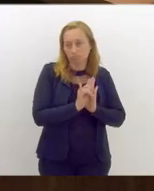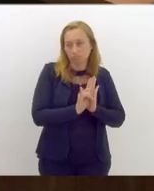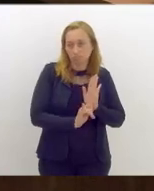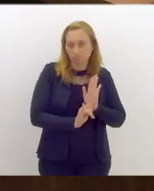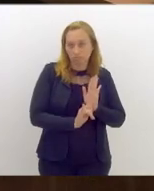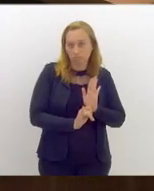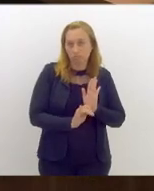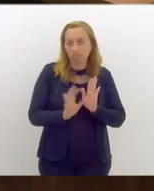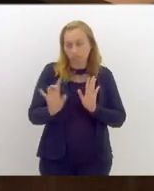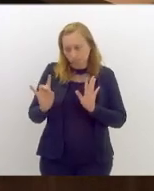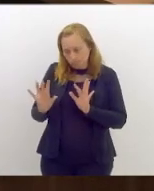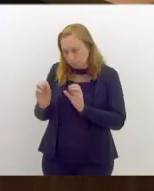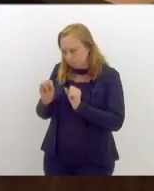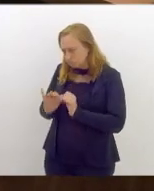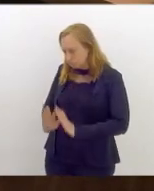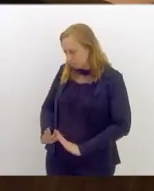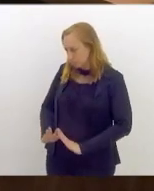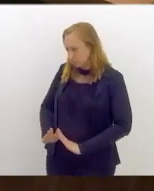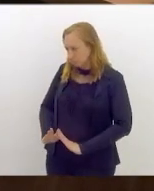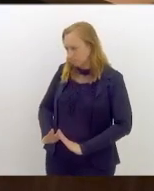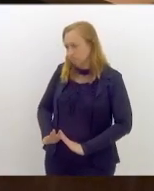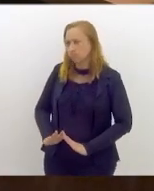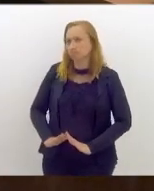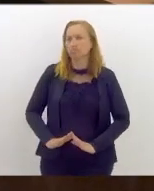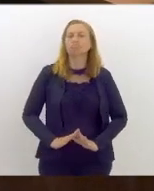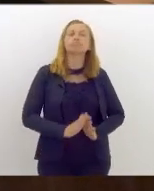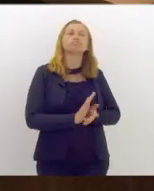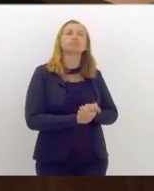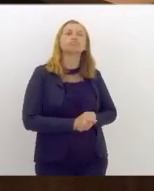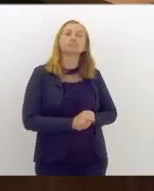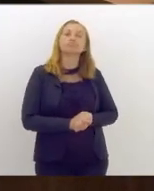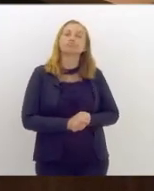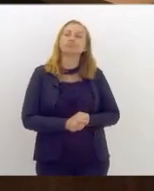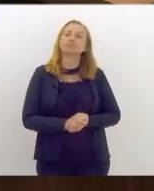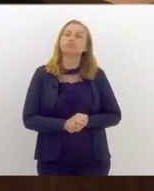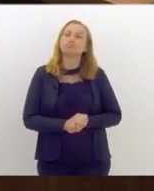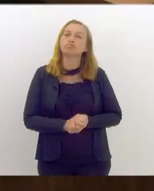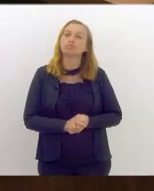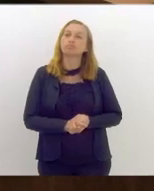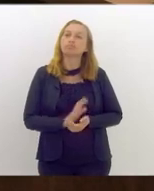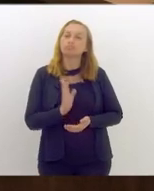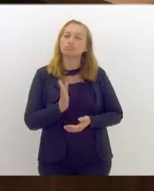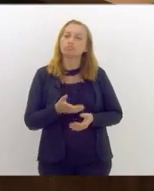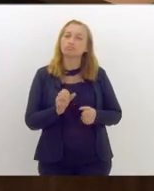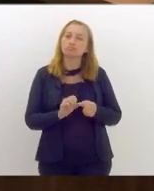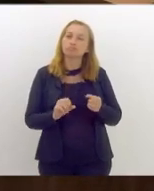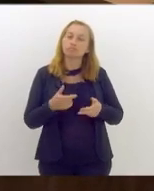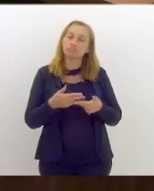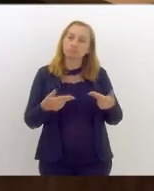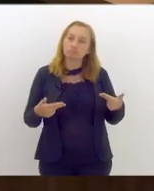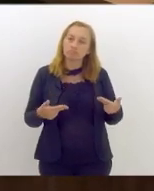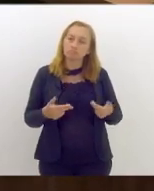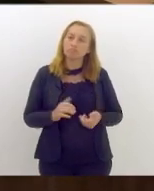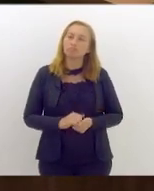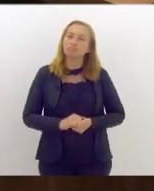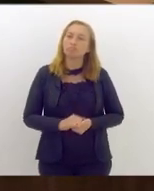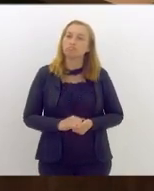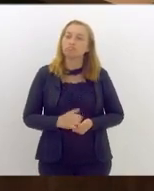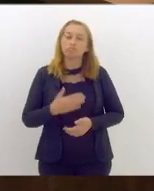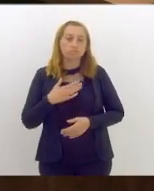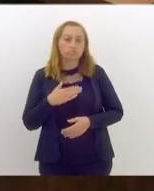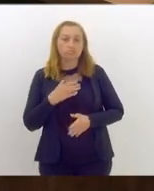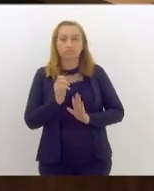Deixa eu só explicar eu não tô Publique meu relatório já fiz isso diversas vezes e